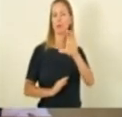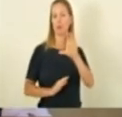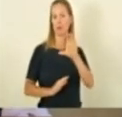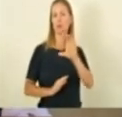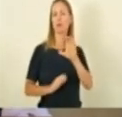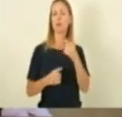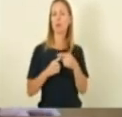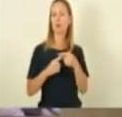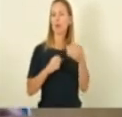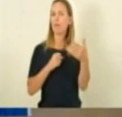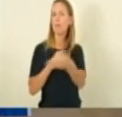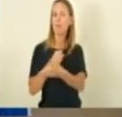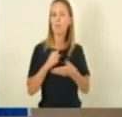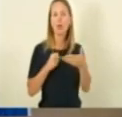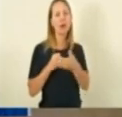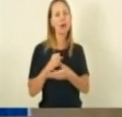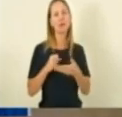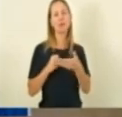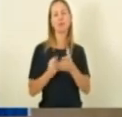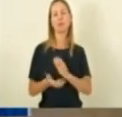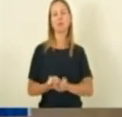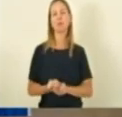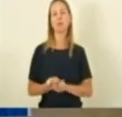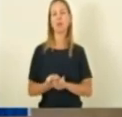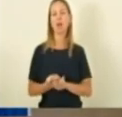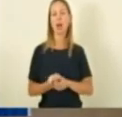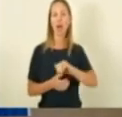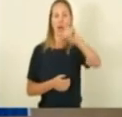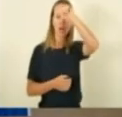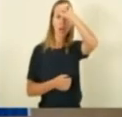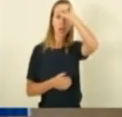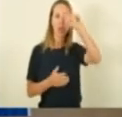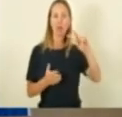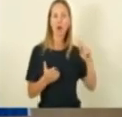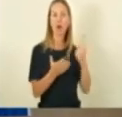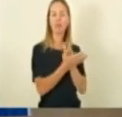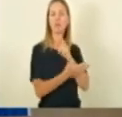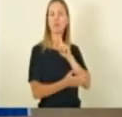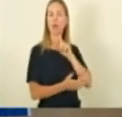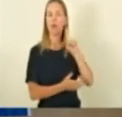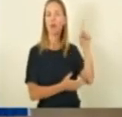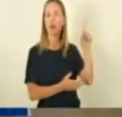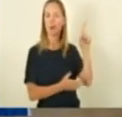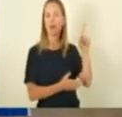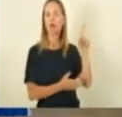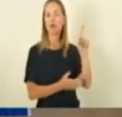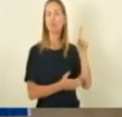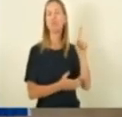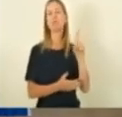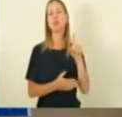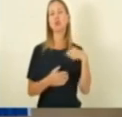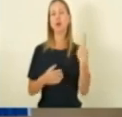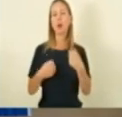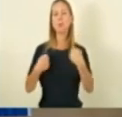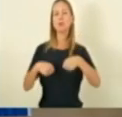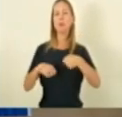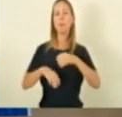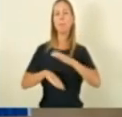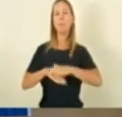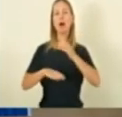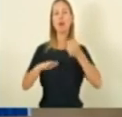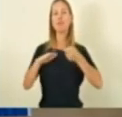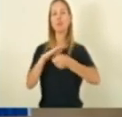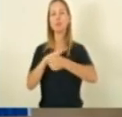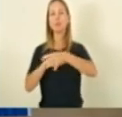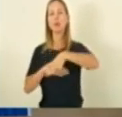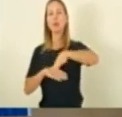digo, depois do que aconteceu em Aracruz na semana passada, é mais do que provado que nós precisamos de mais